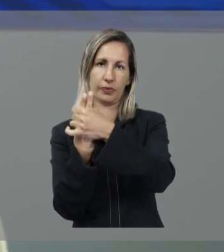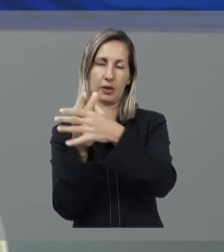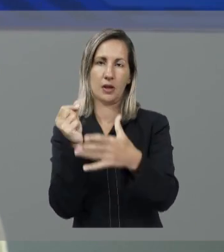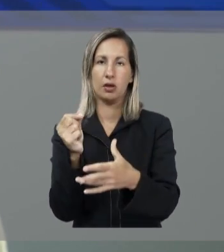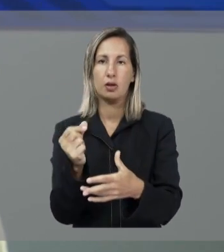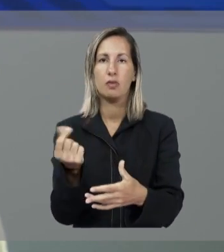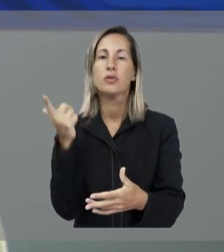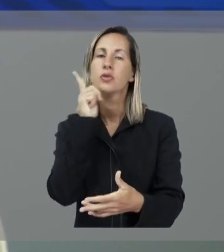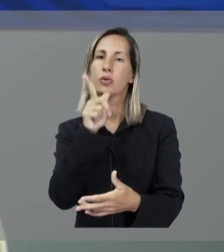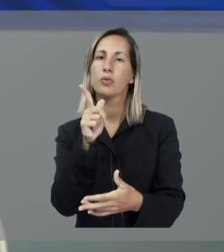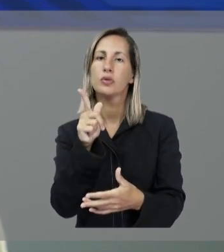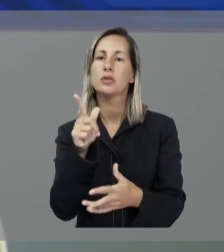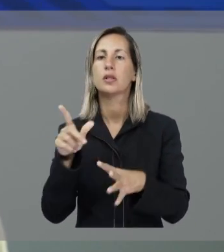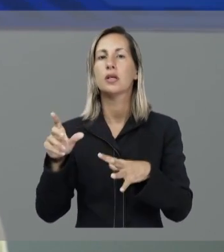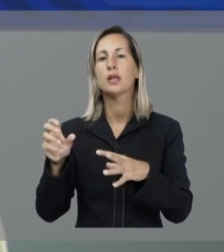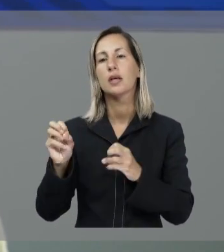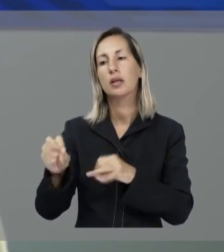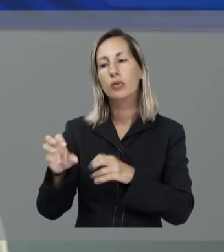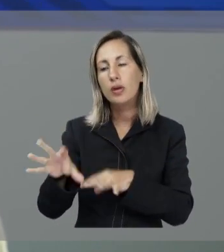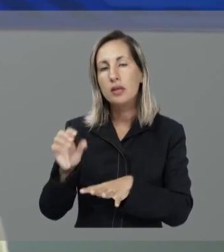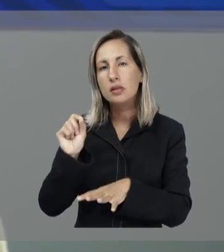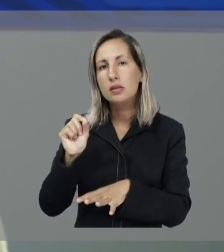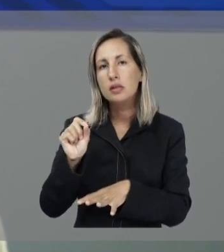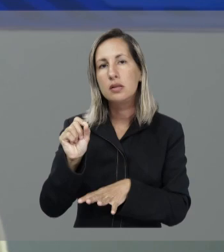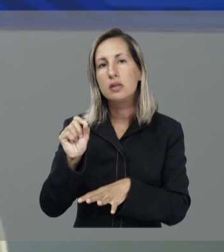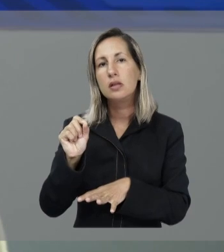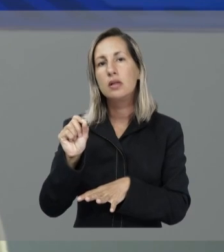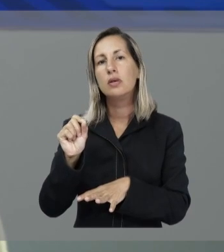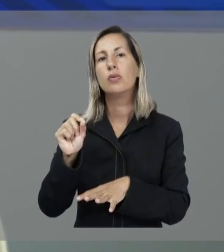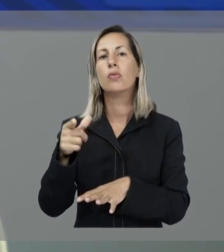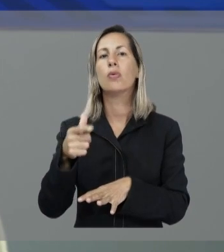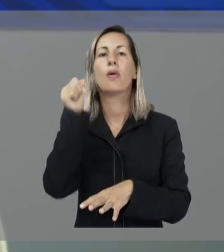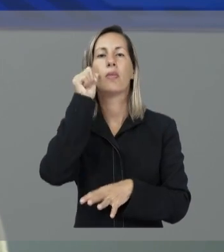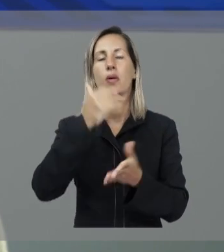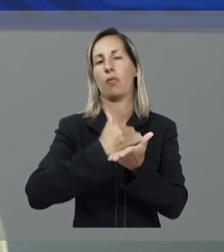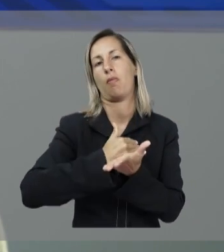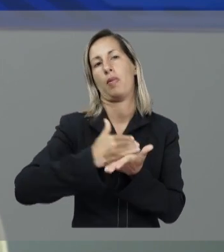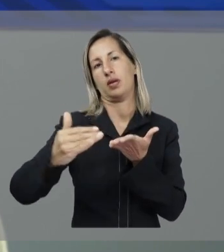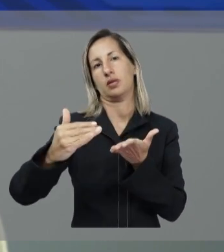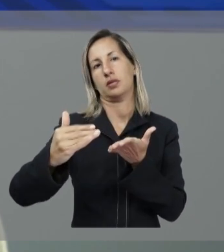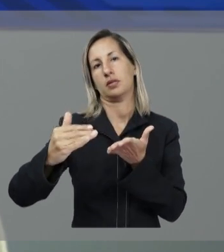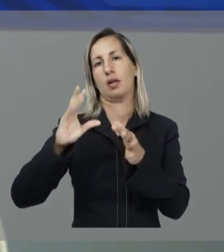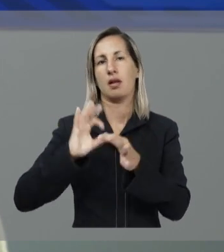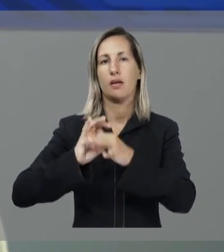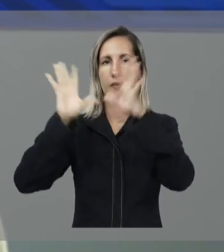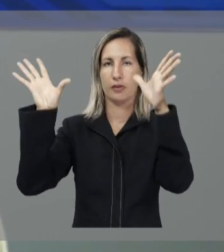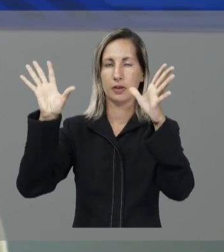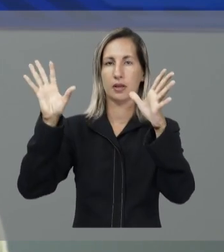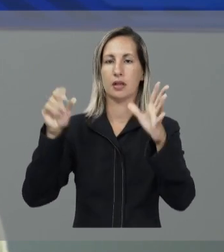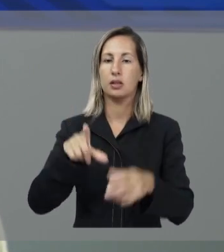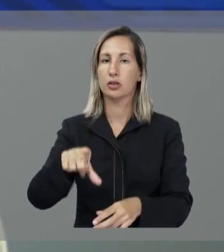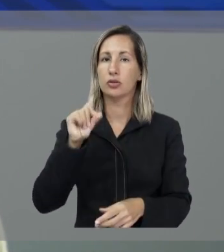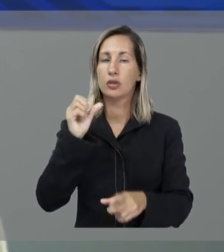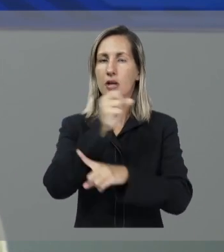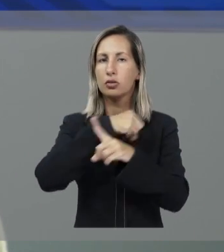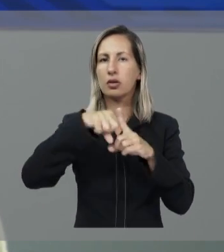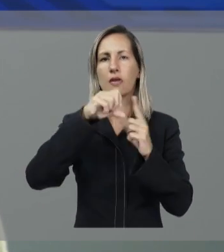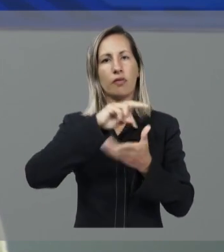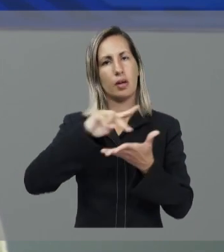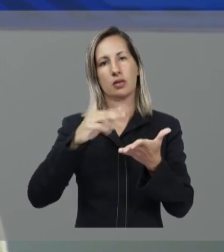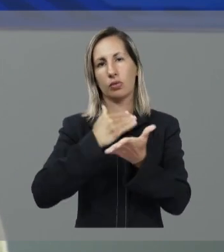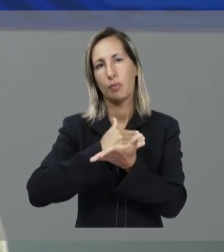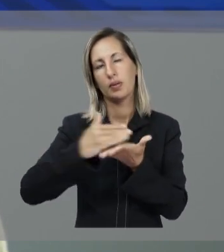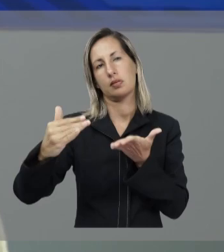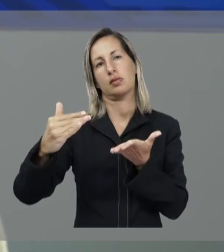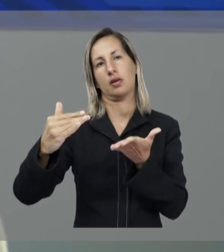adquire a educação, você se emancipa. As mulheres elas começaram a ocupar lugares de destaque na sociedade, nas diversas áreas, quando